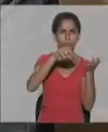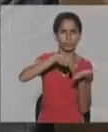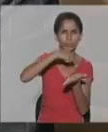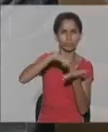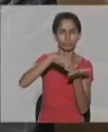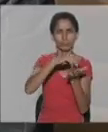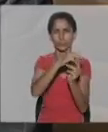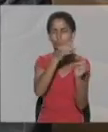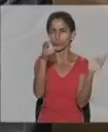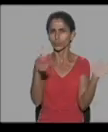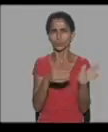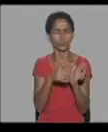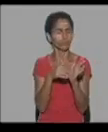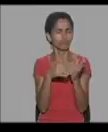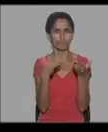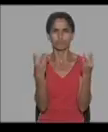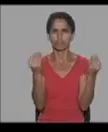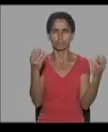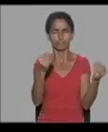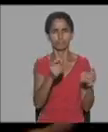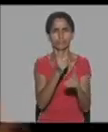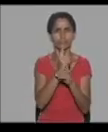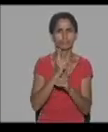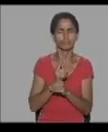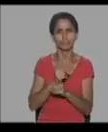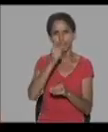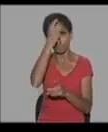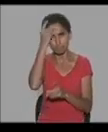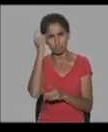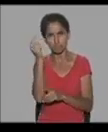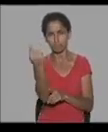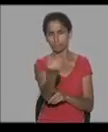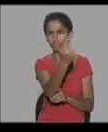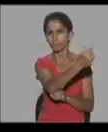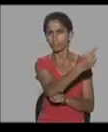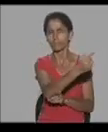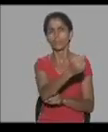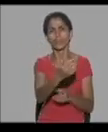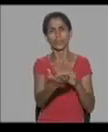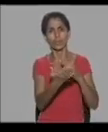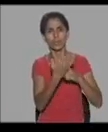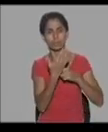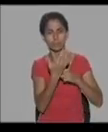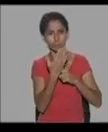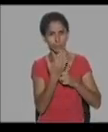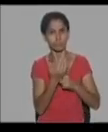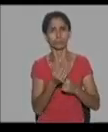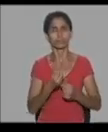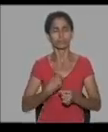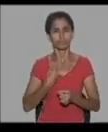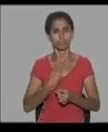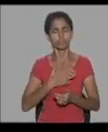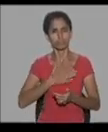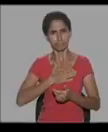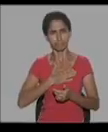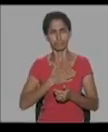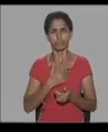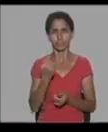dança tudo. E eu encontro com pessoas que foram fundamentais para mim. Uma foi